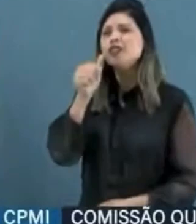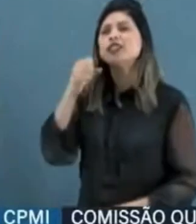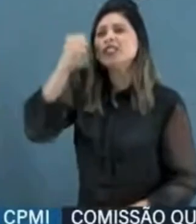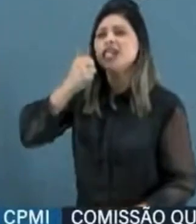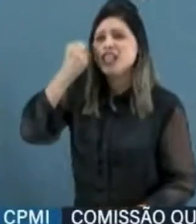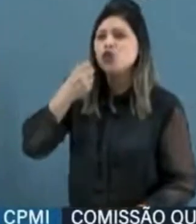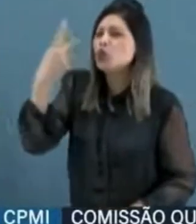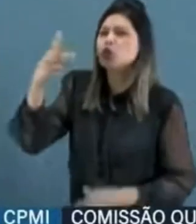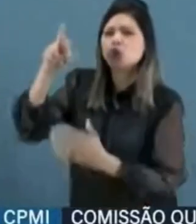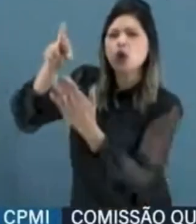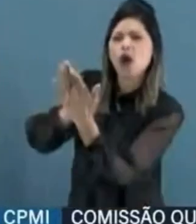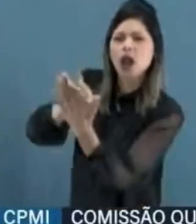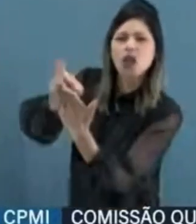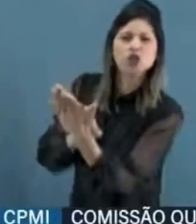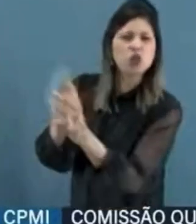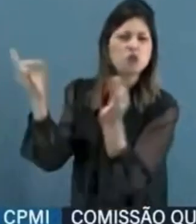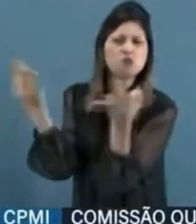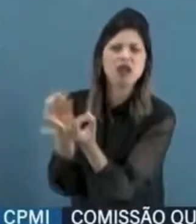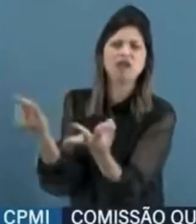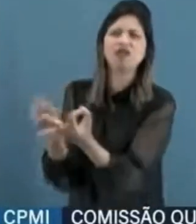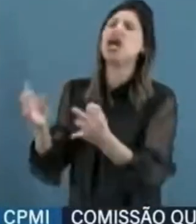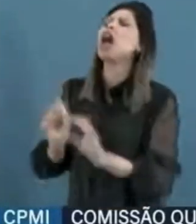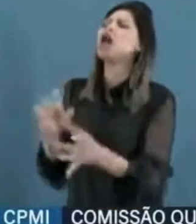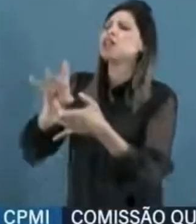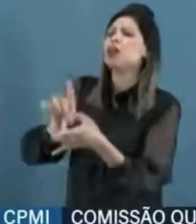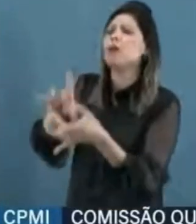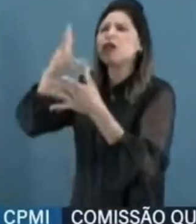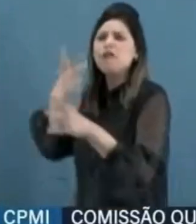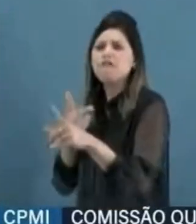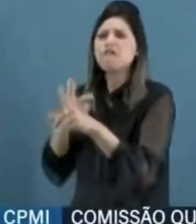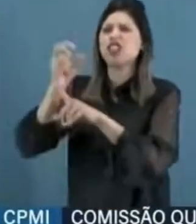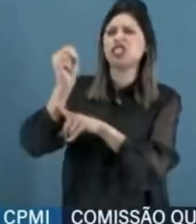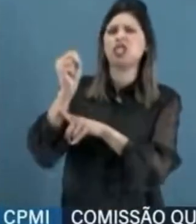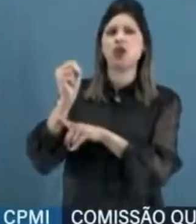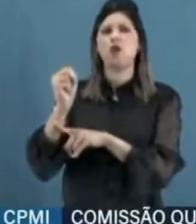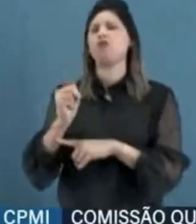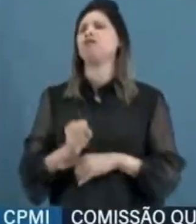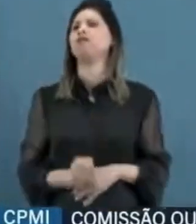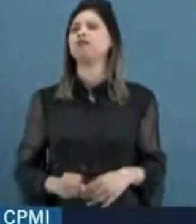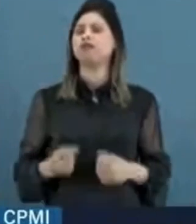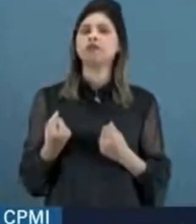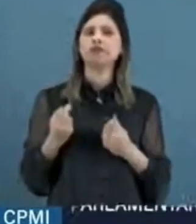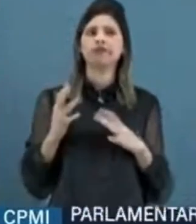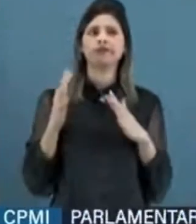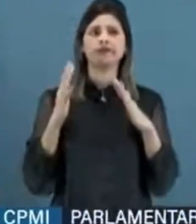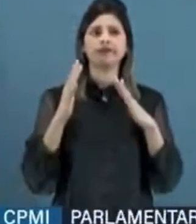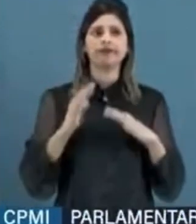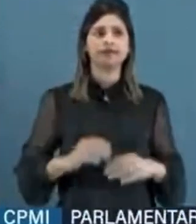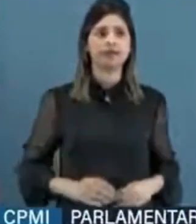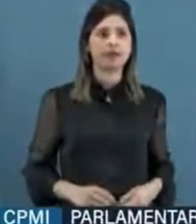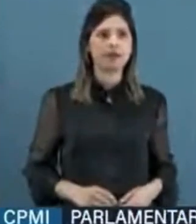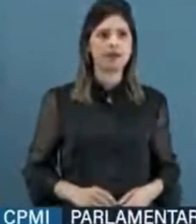por essa comissão, a democracia venceu e sem anistia para golpista.